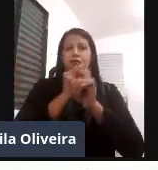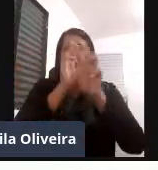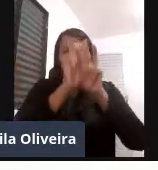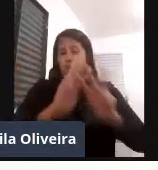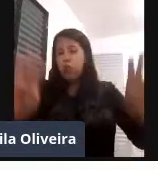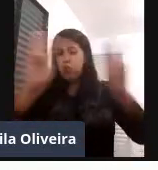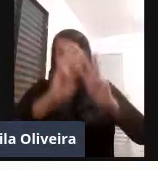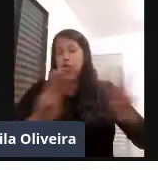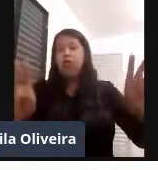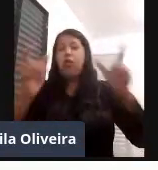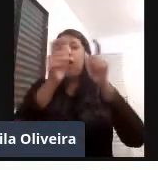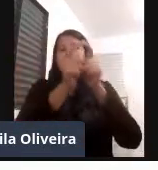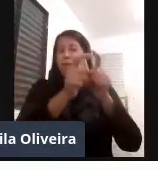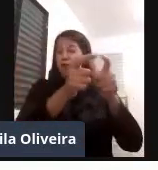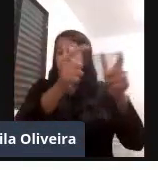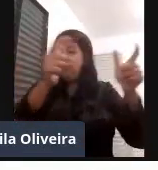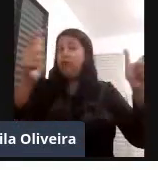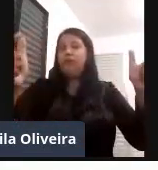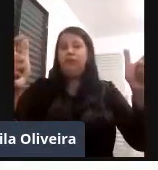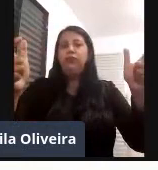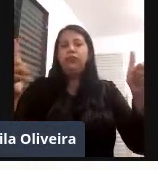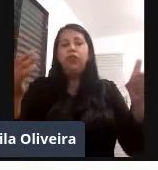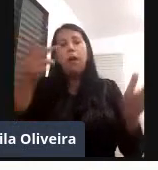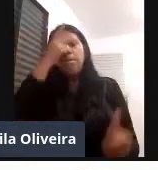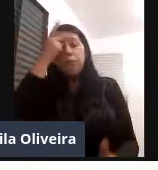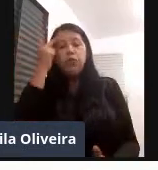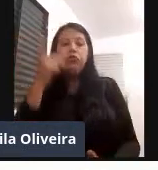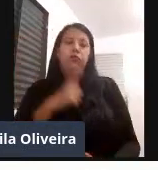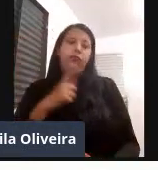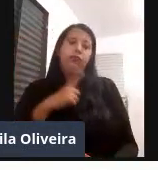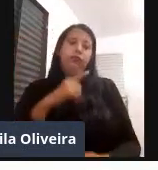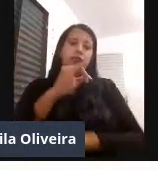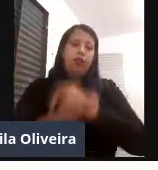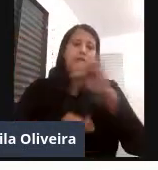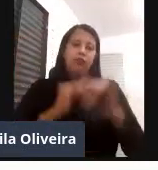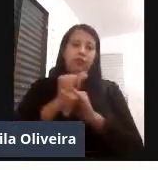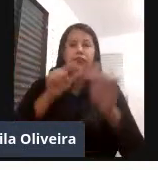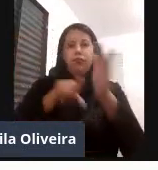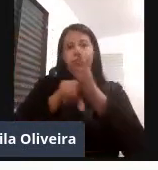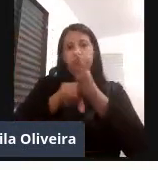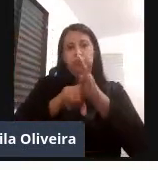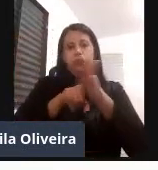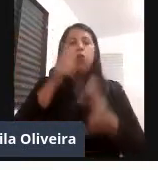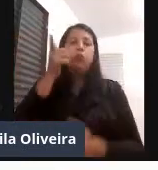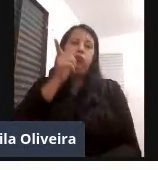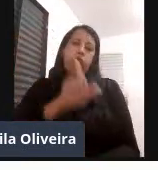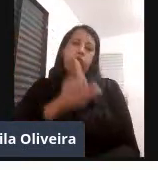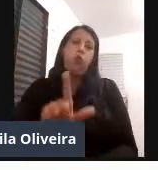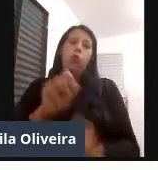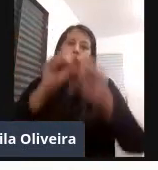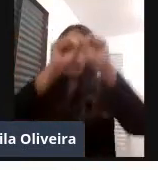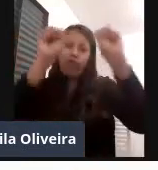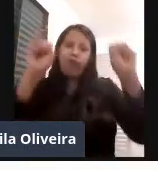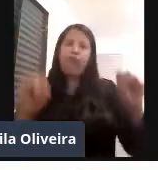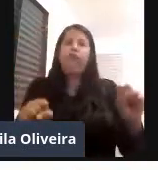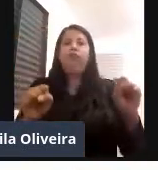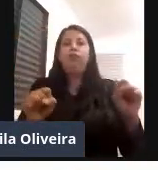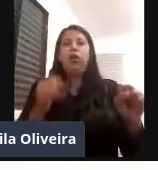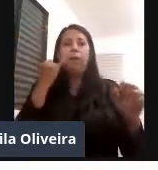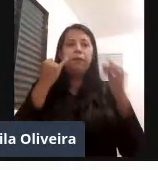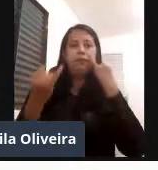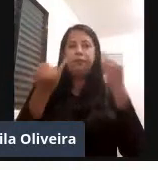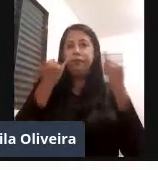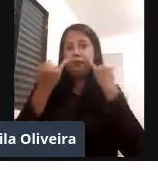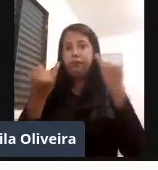expansão, toda pessoa que tem acesso à internet, ela consegue acessar uma base de dados. Ela